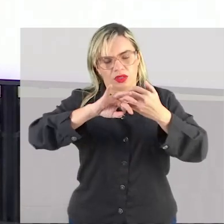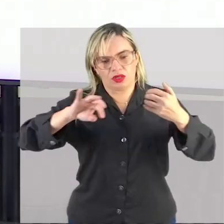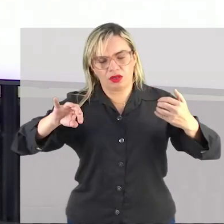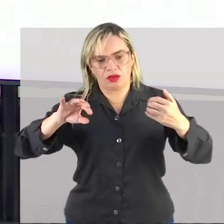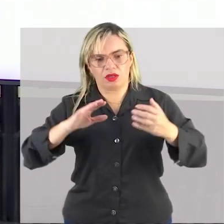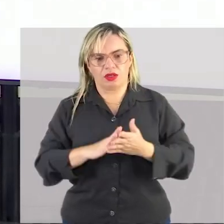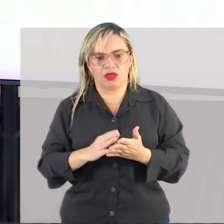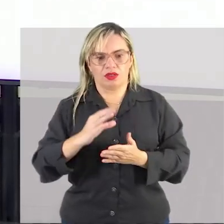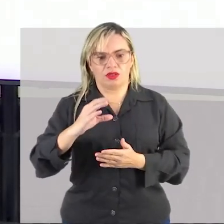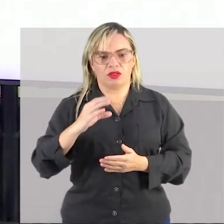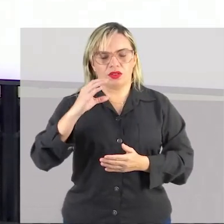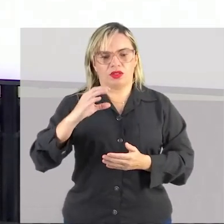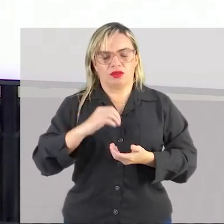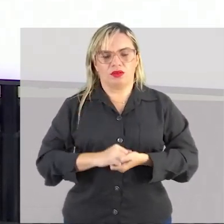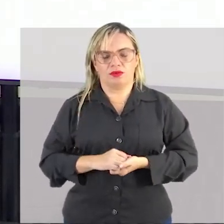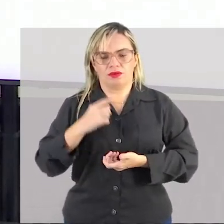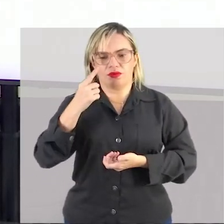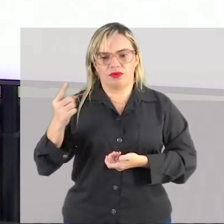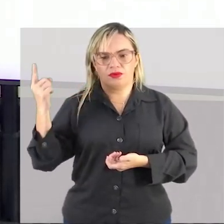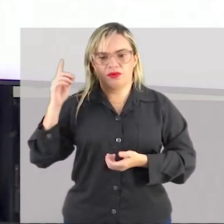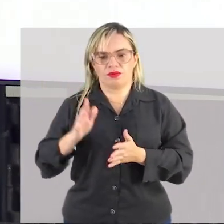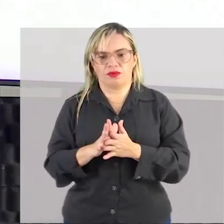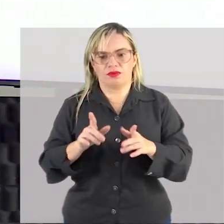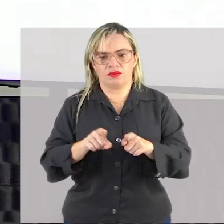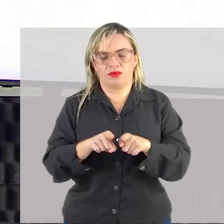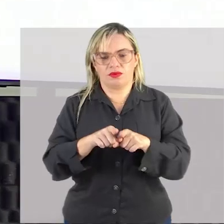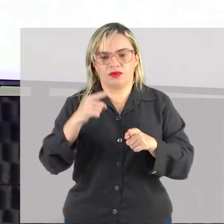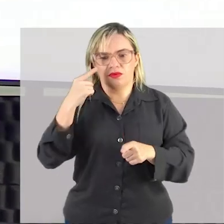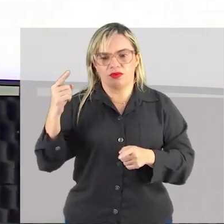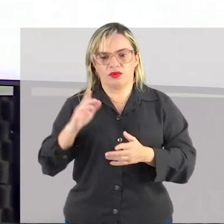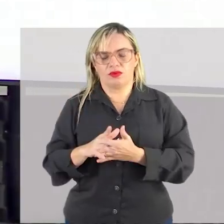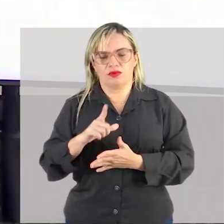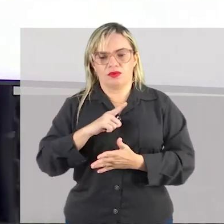Isso teria um éter. E bem aqui eu tenho um éter. Ó.